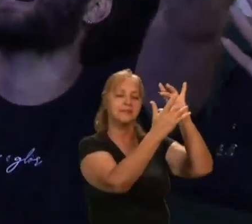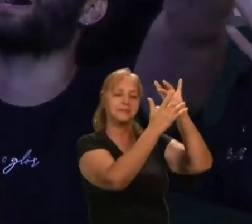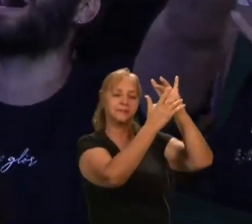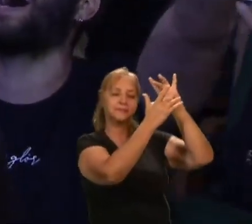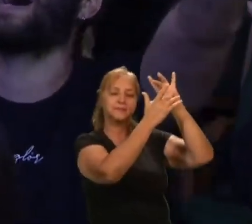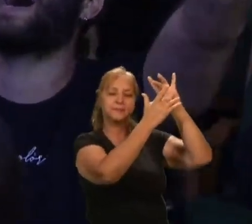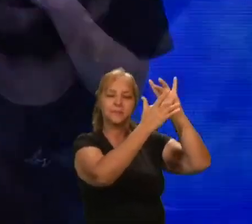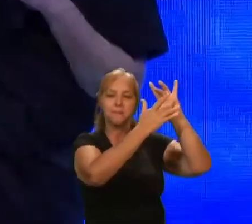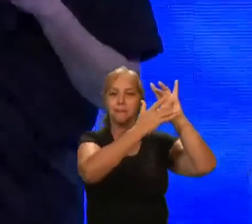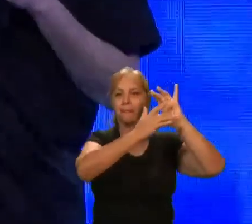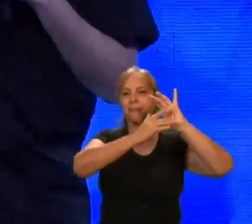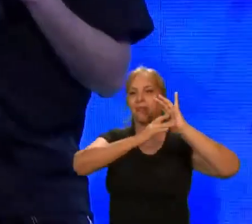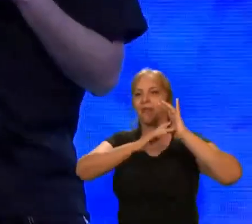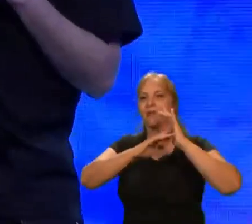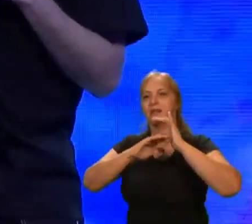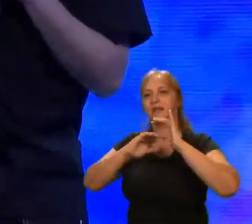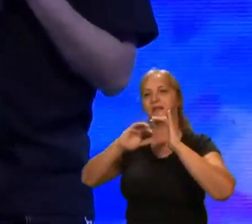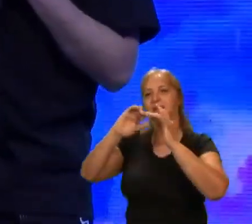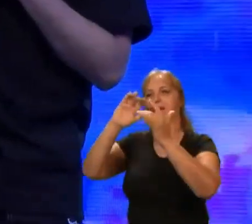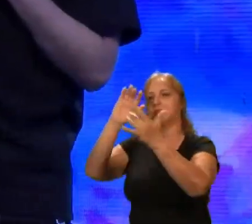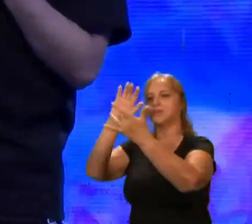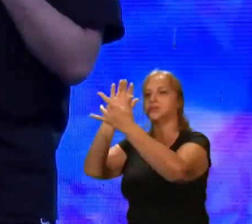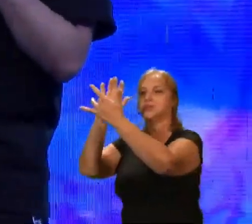Suas mãos como igreja do Senhor, diga: